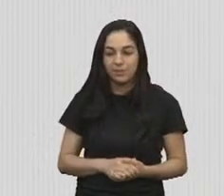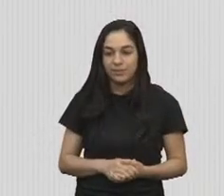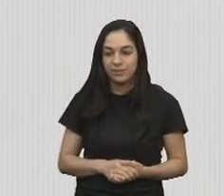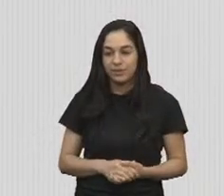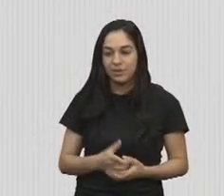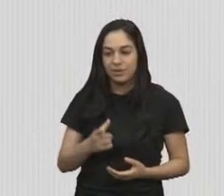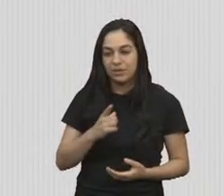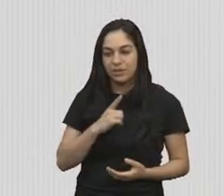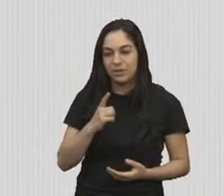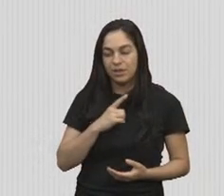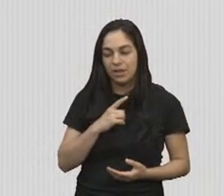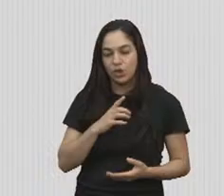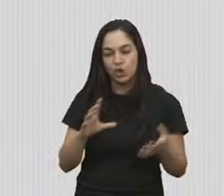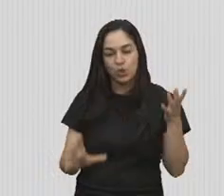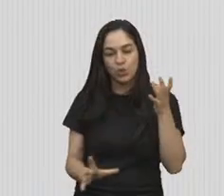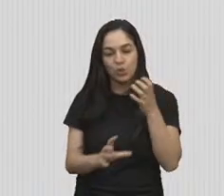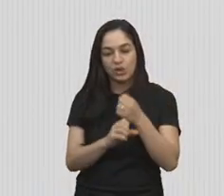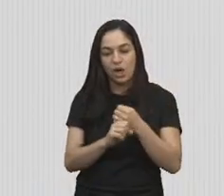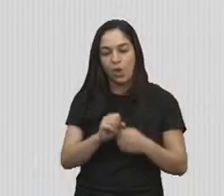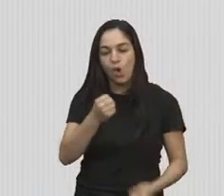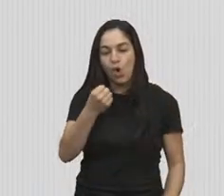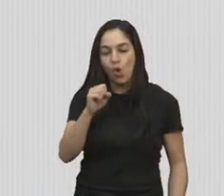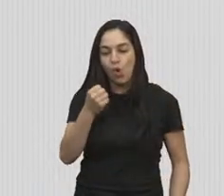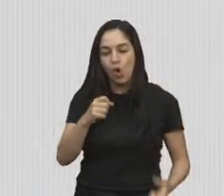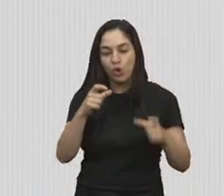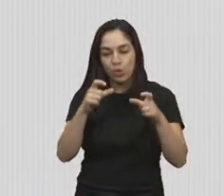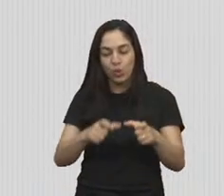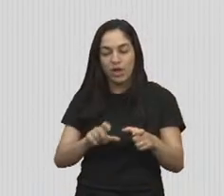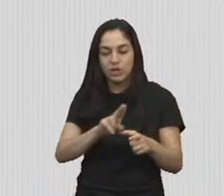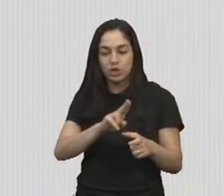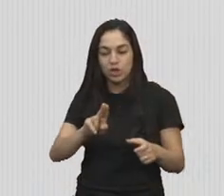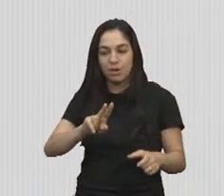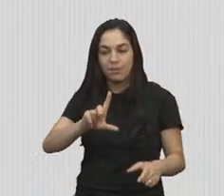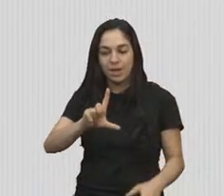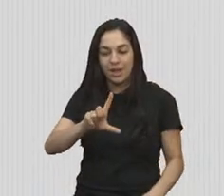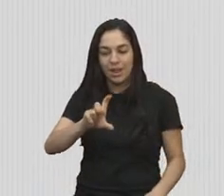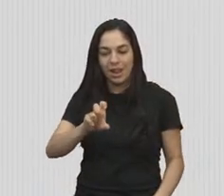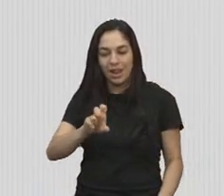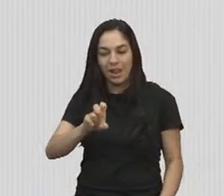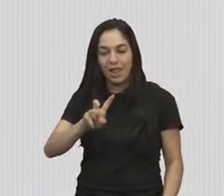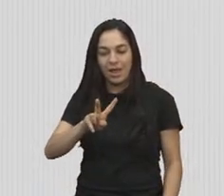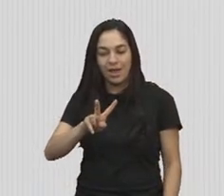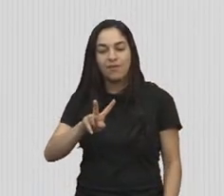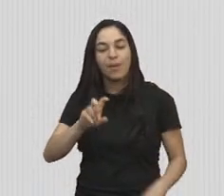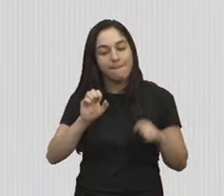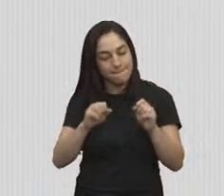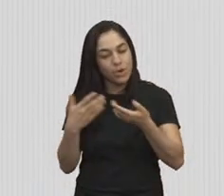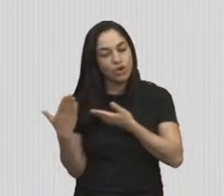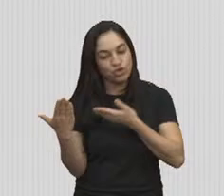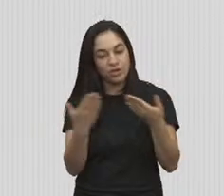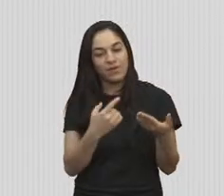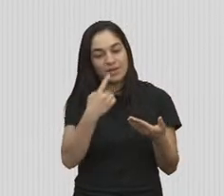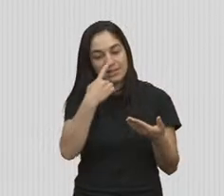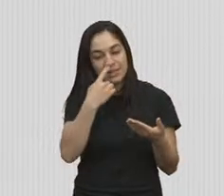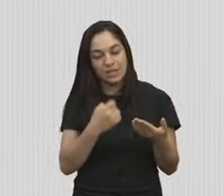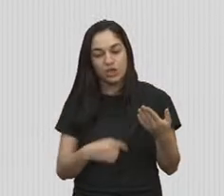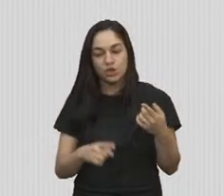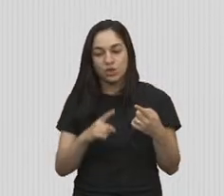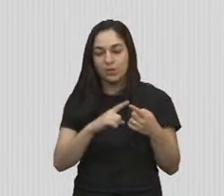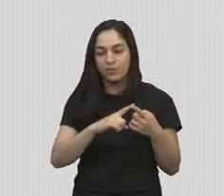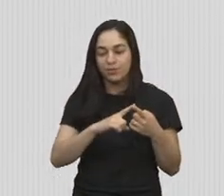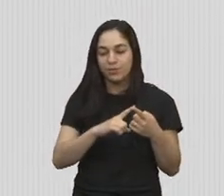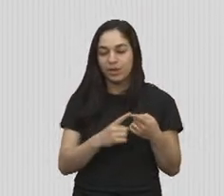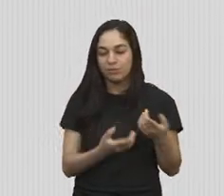na cidade, né, que pode receber esses resíduos sólidos. No Jardim do Vale, Jardim